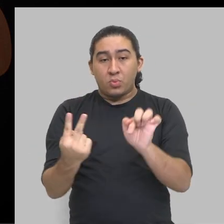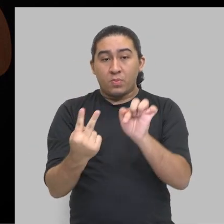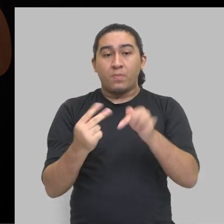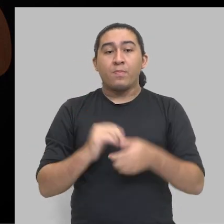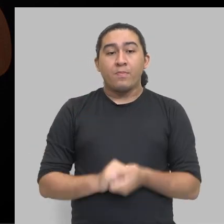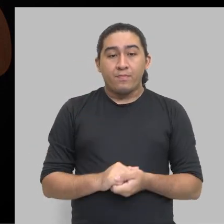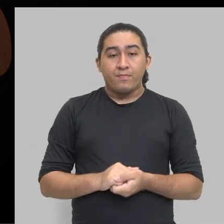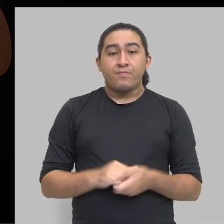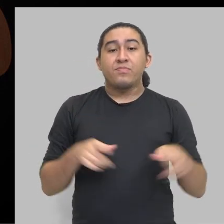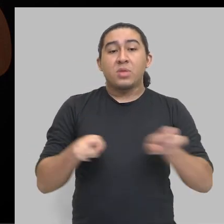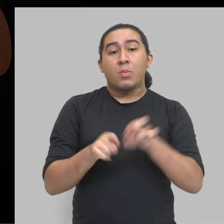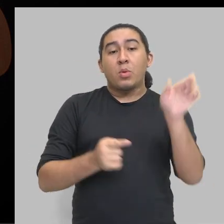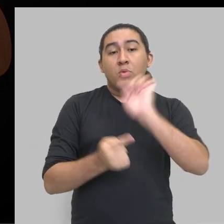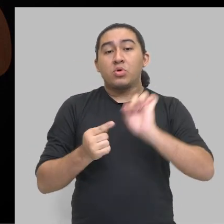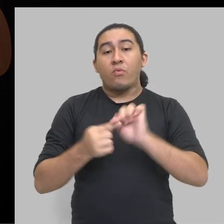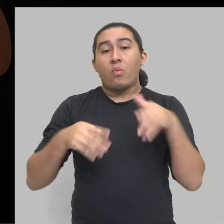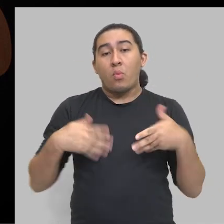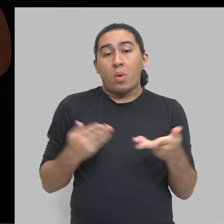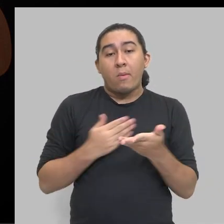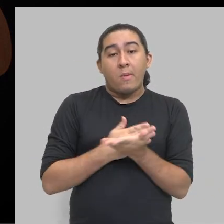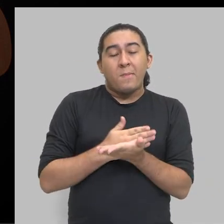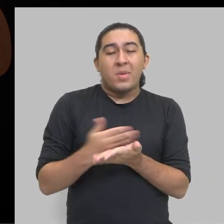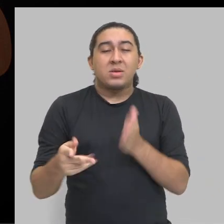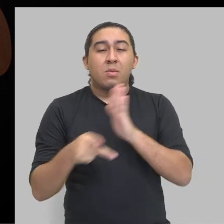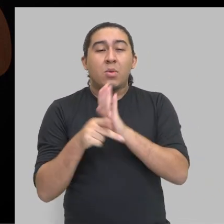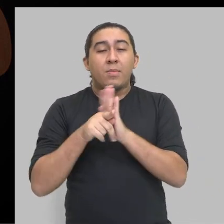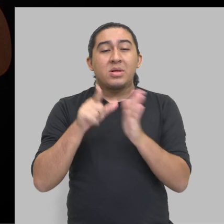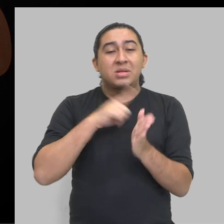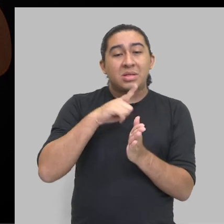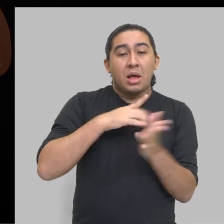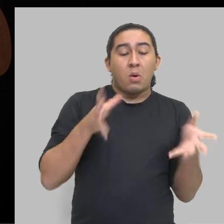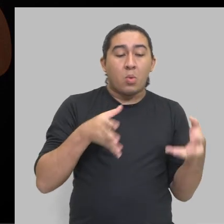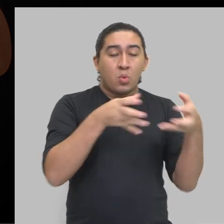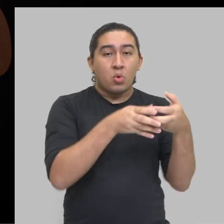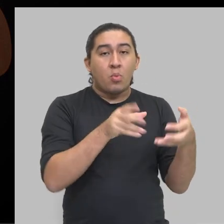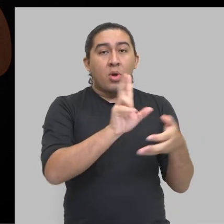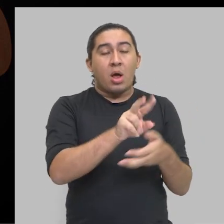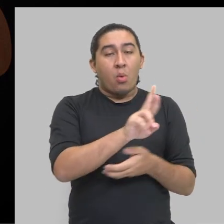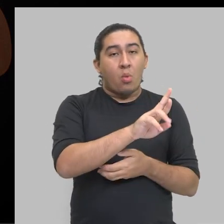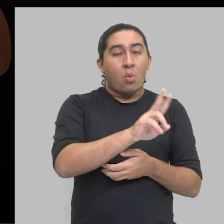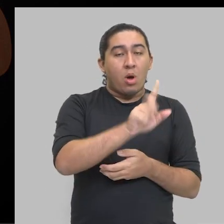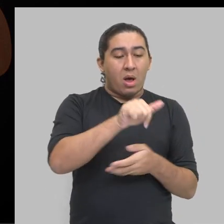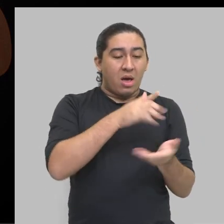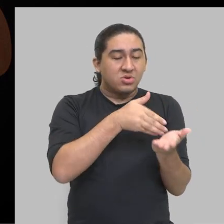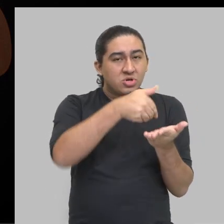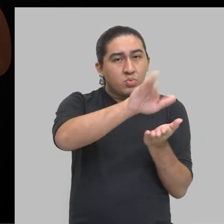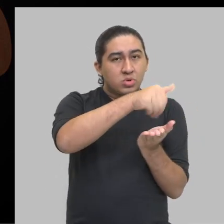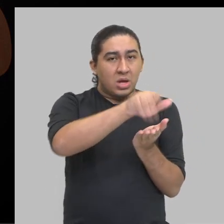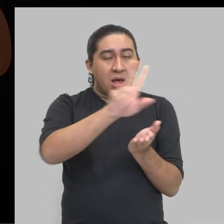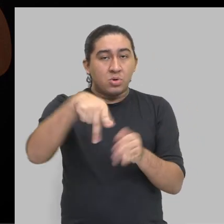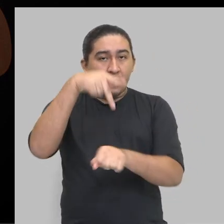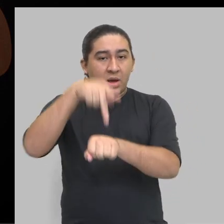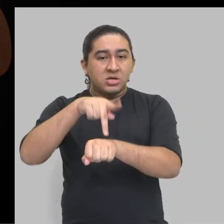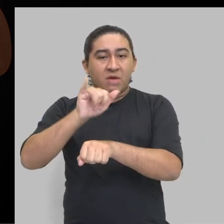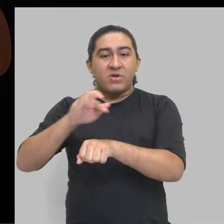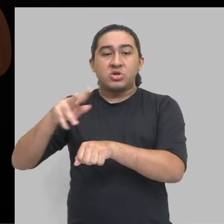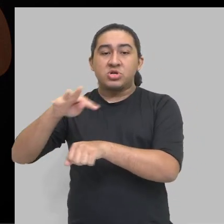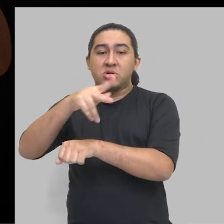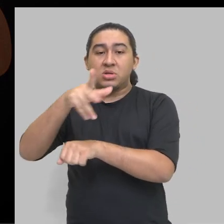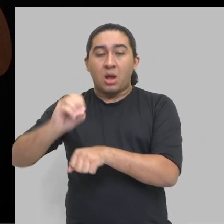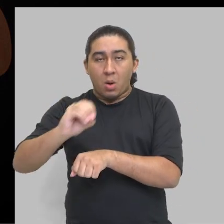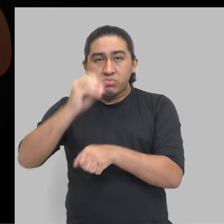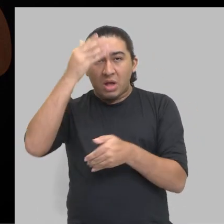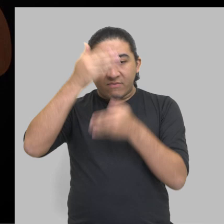Azzam, tendo por objetivo inicial a expulsão das tropas soviéticas do Afeganistão. A presença das